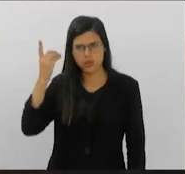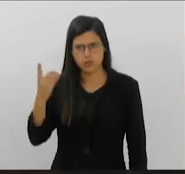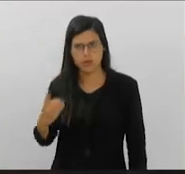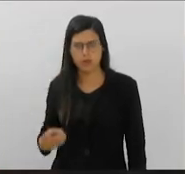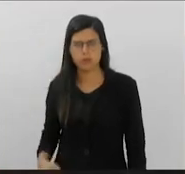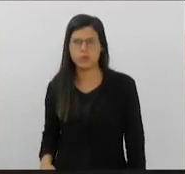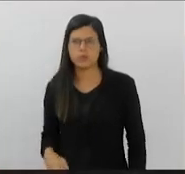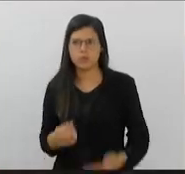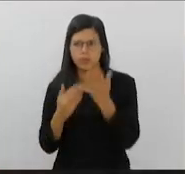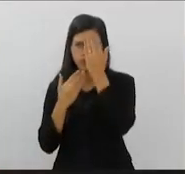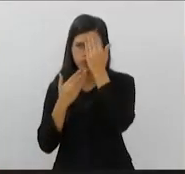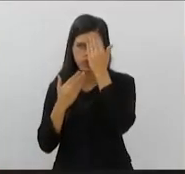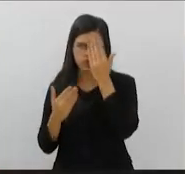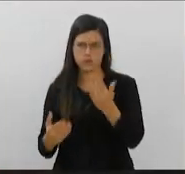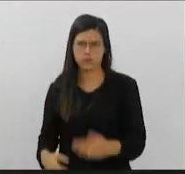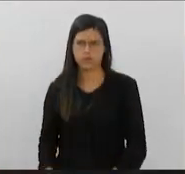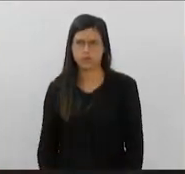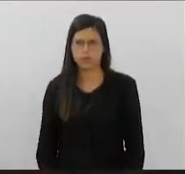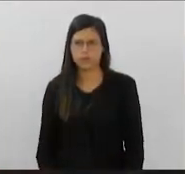Balbi. Muito obrigado.